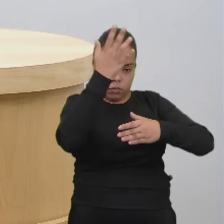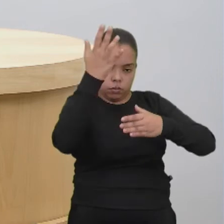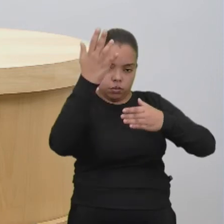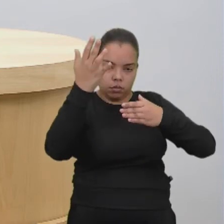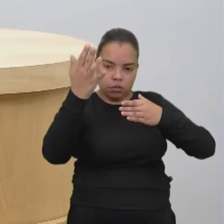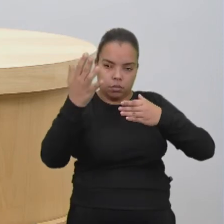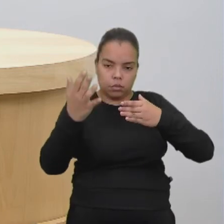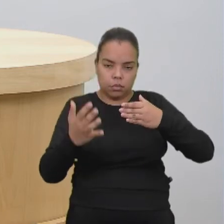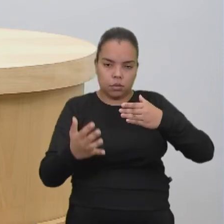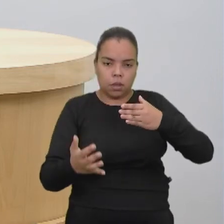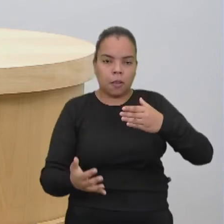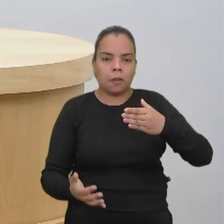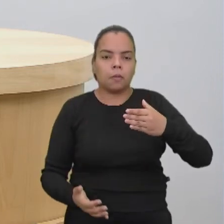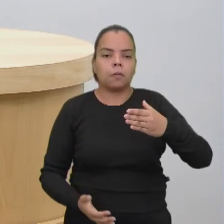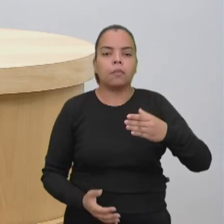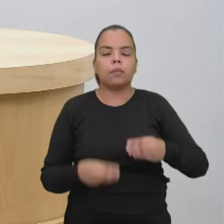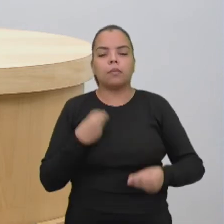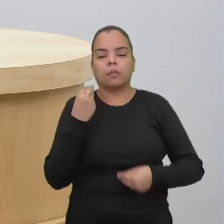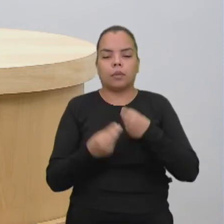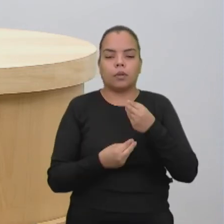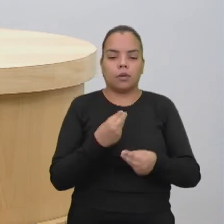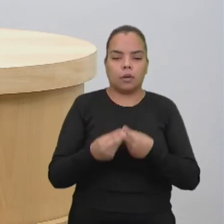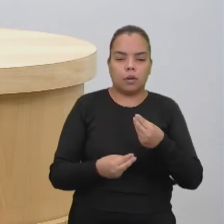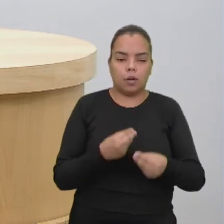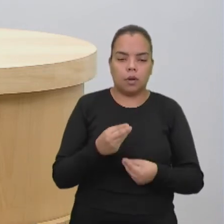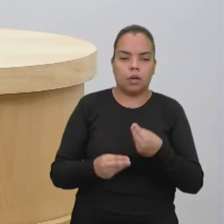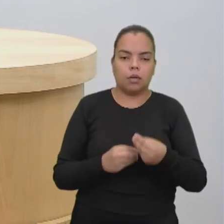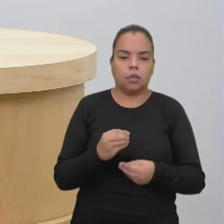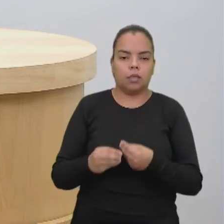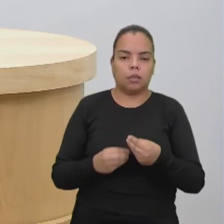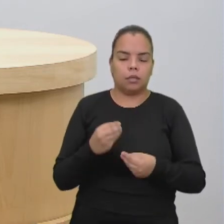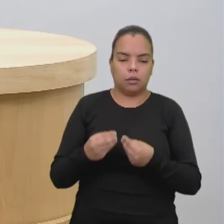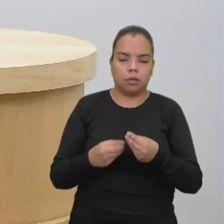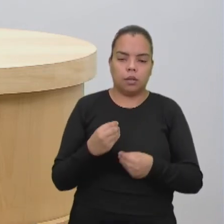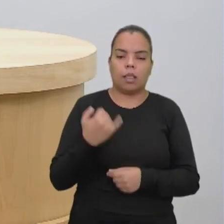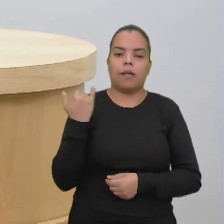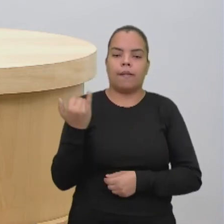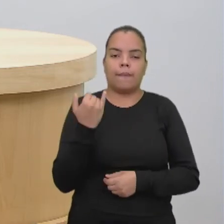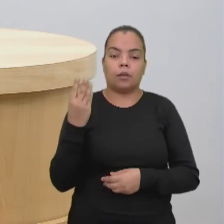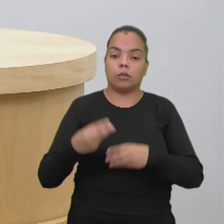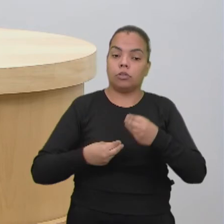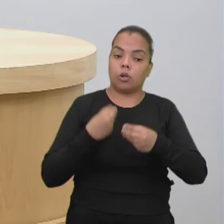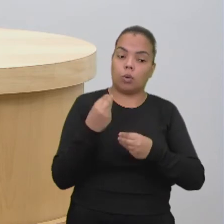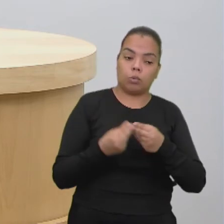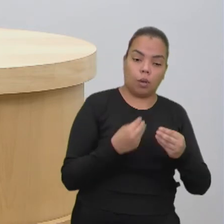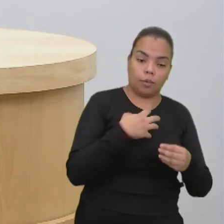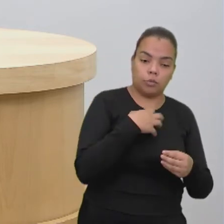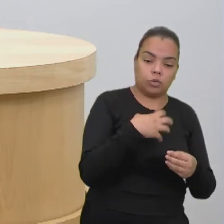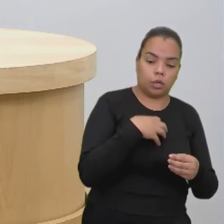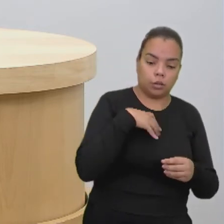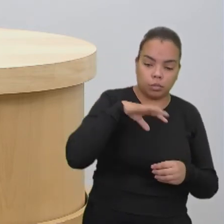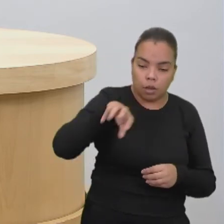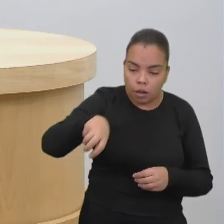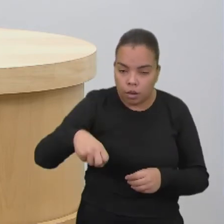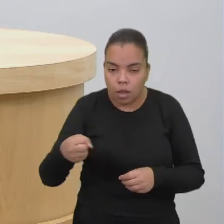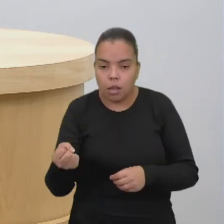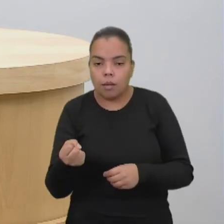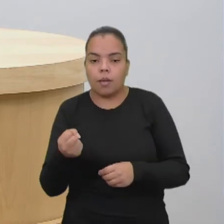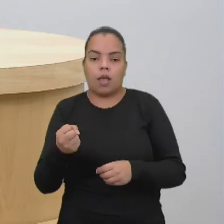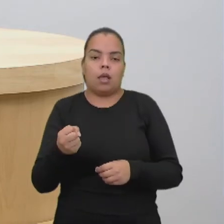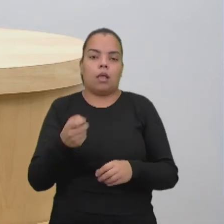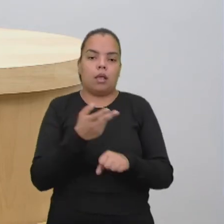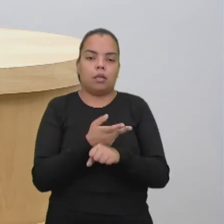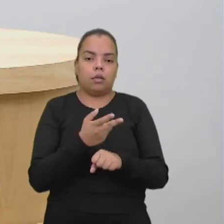intrusiva, né, o quanto a importância do que nós retiramos dessa rocha para a nossa sociedade, né?